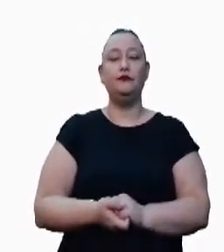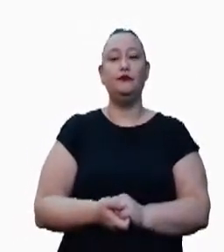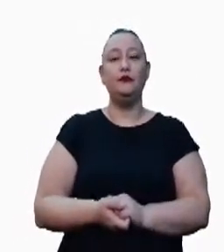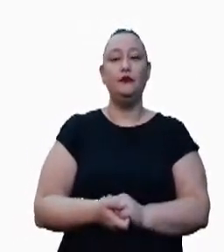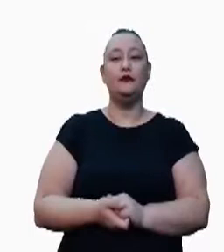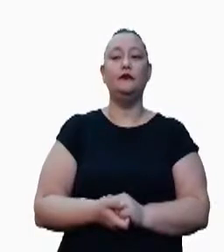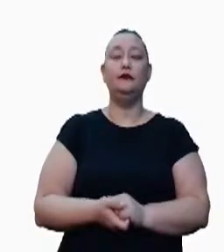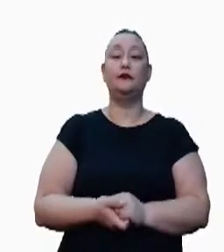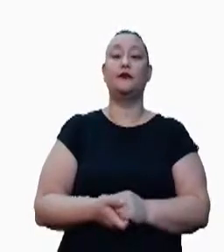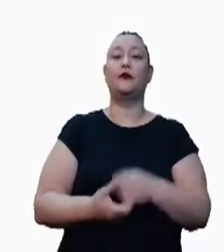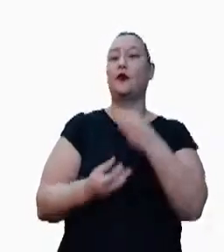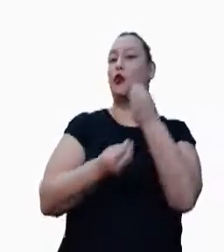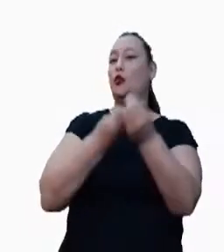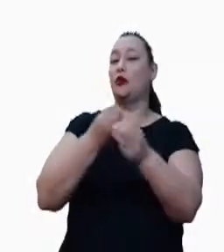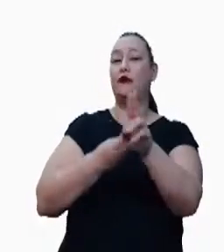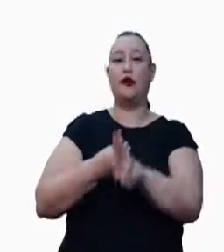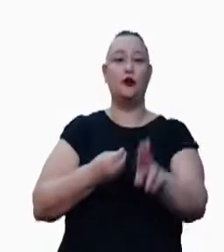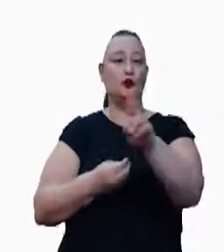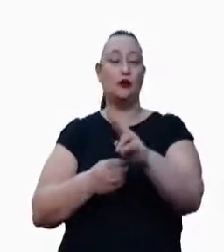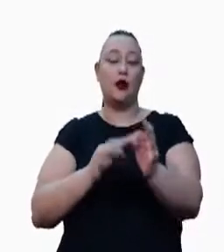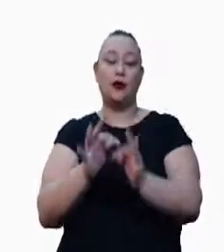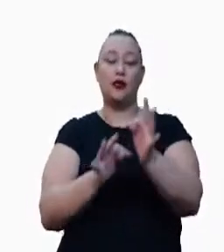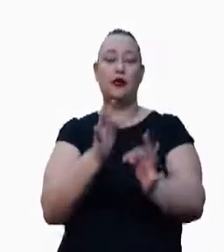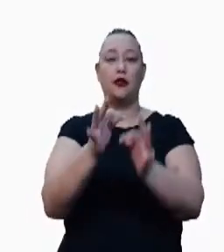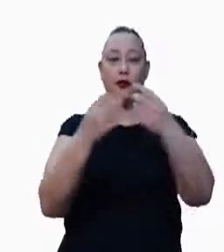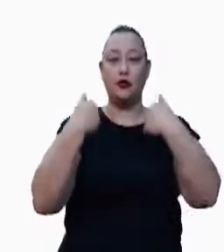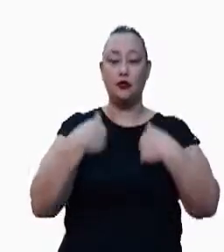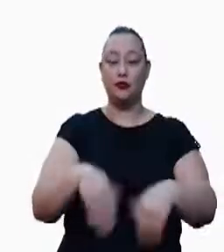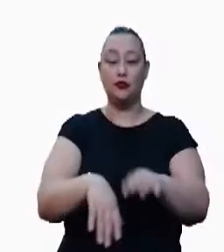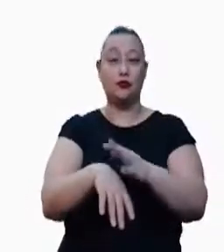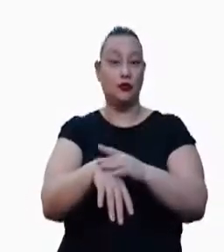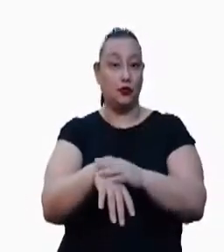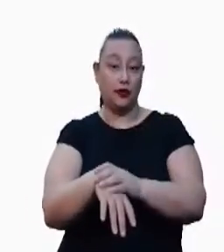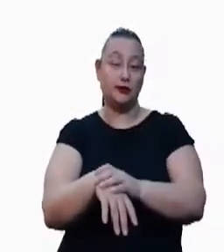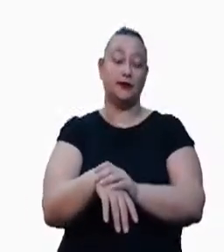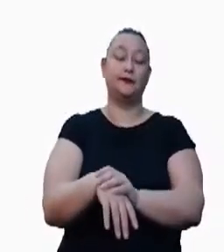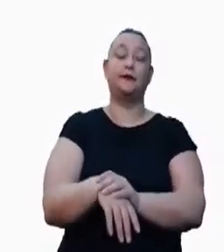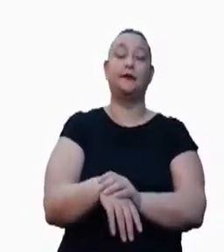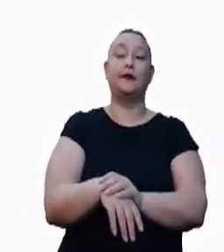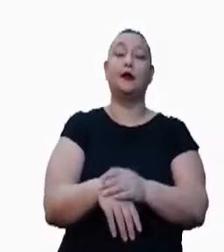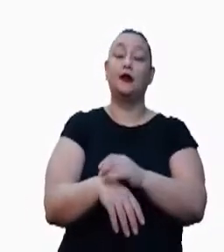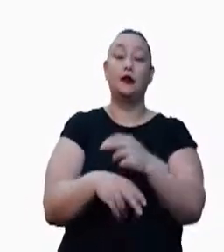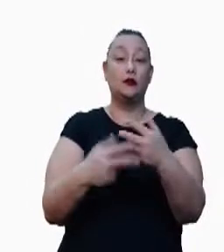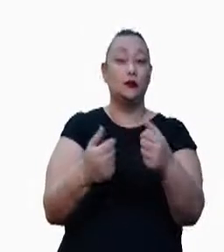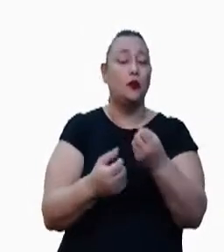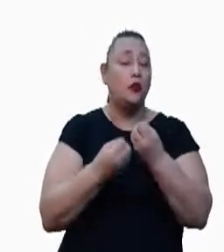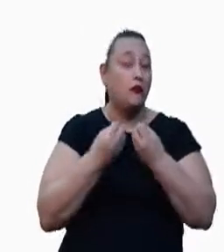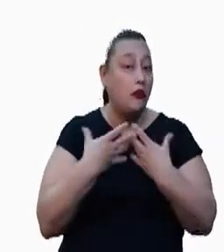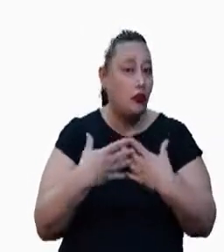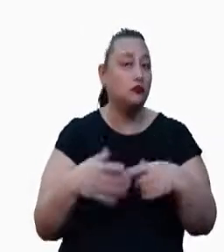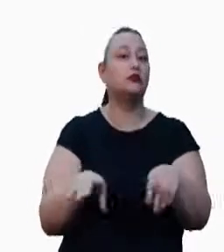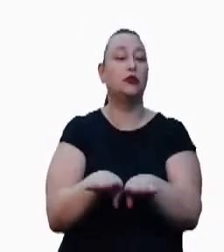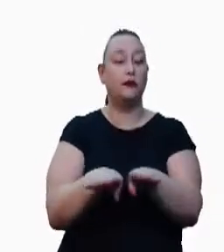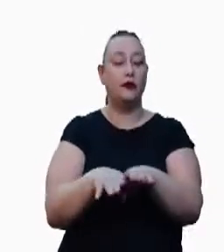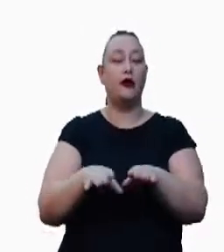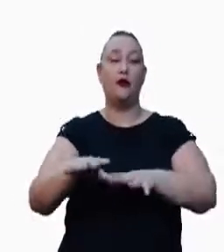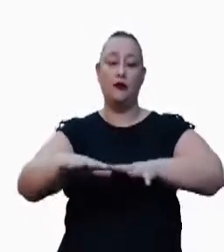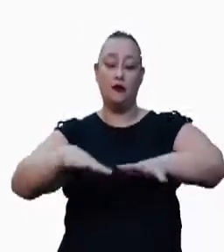Então, o uso terapêutico da toxina atualmente, que é aprovado pela Anvisa, os benefícios, ela tem benefícios tanto funcionais